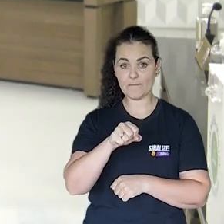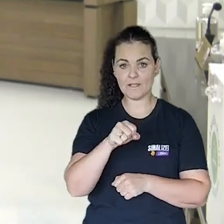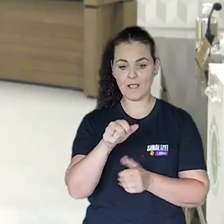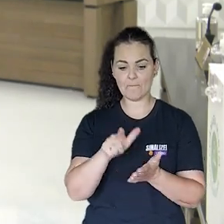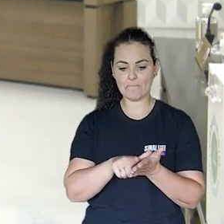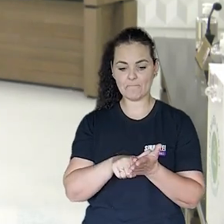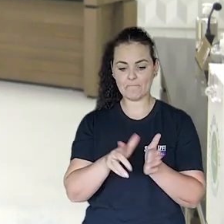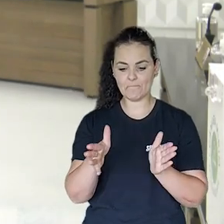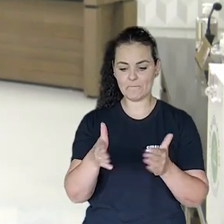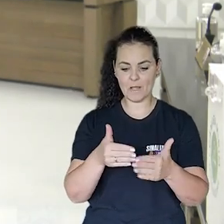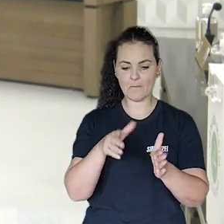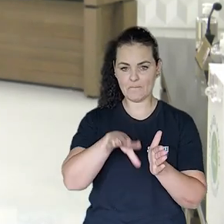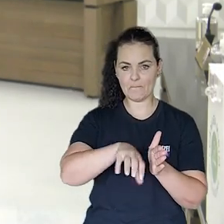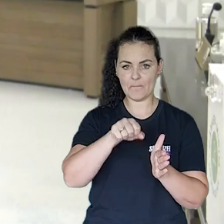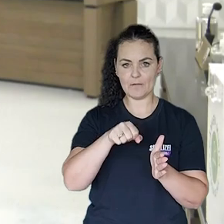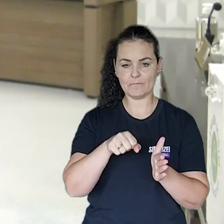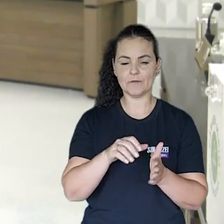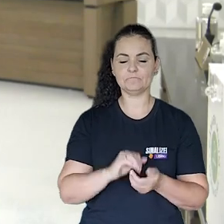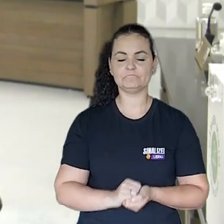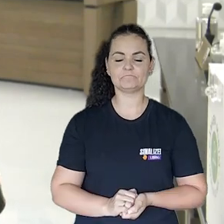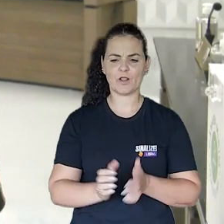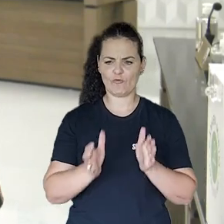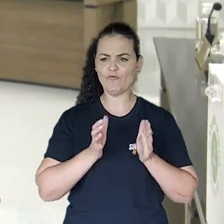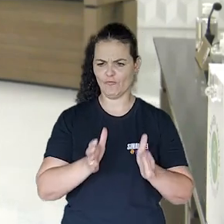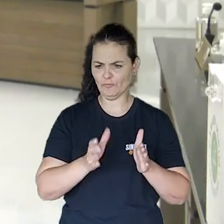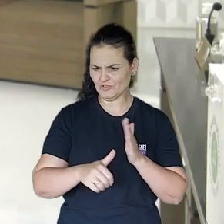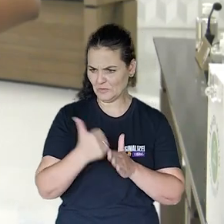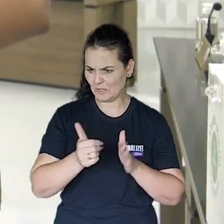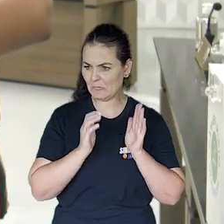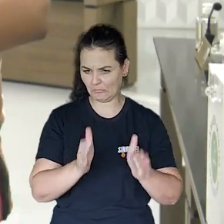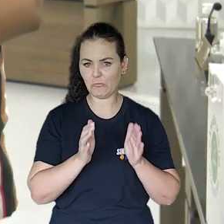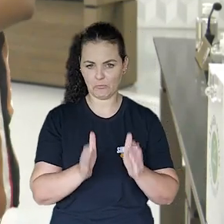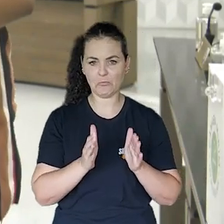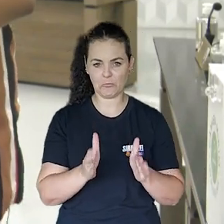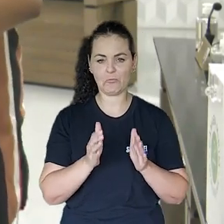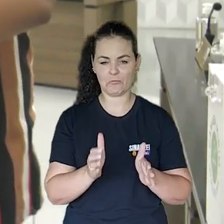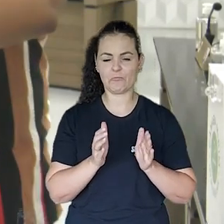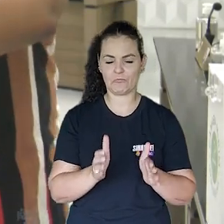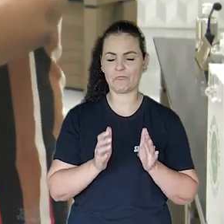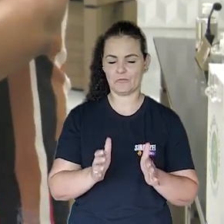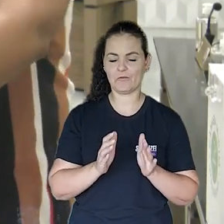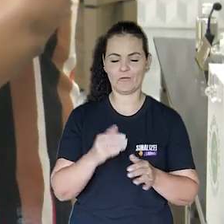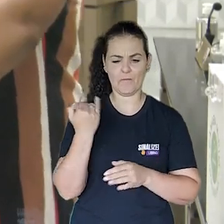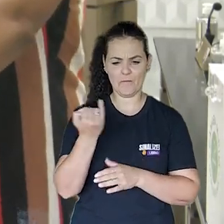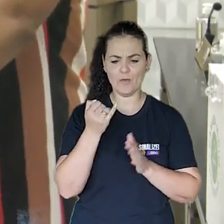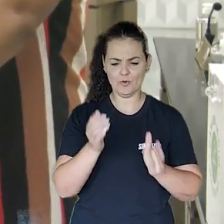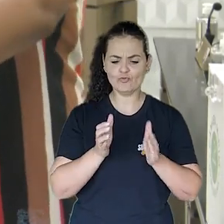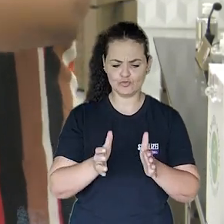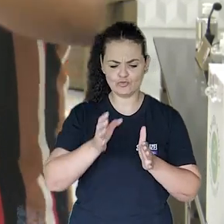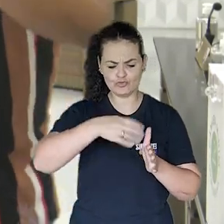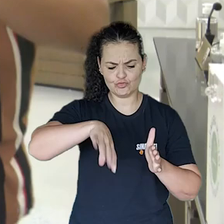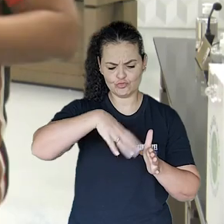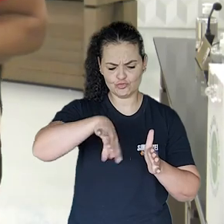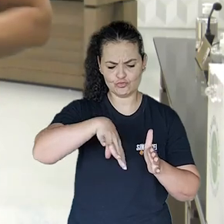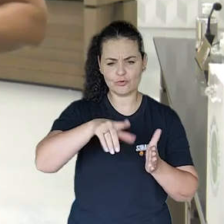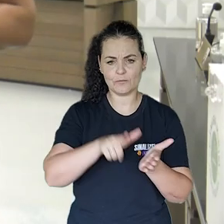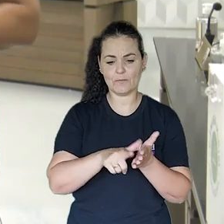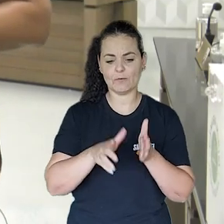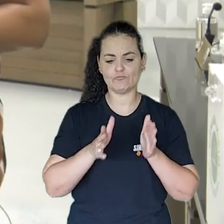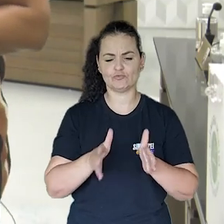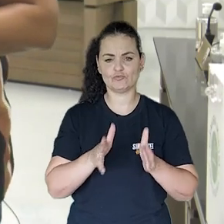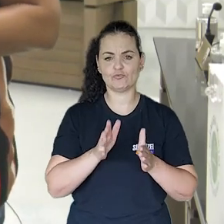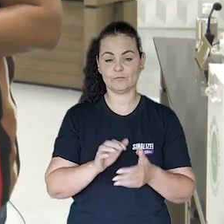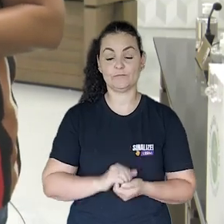É importante que mistura os papéis. Então, vamos lá. Pode retirar.